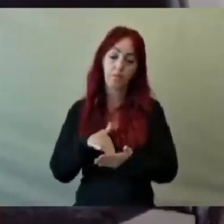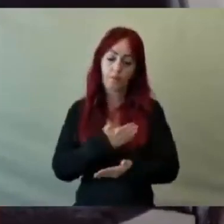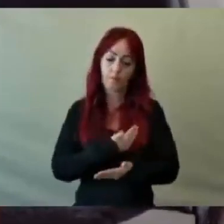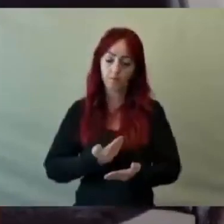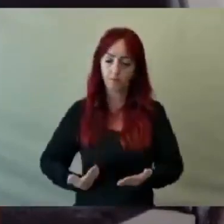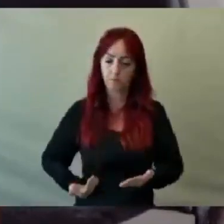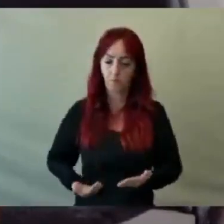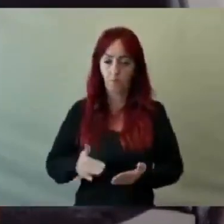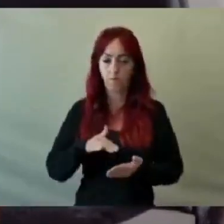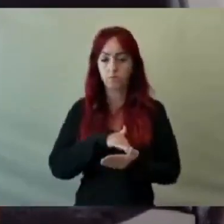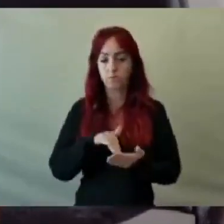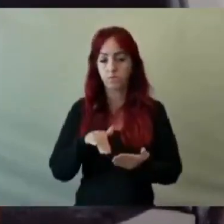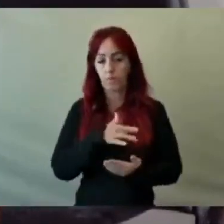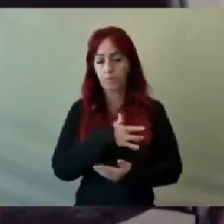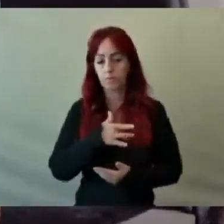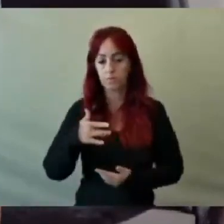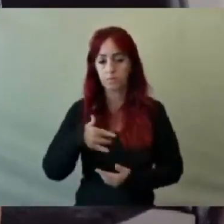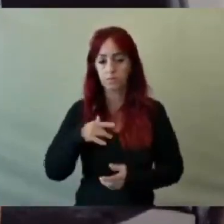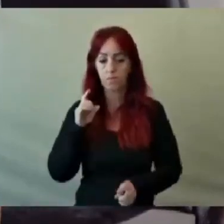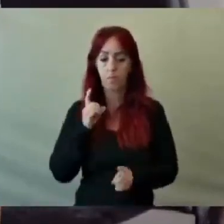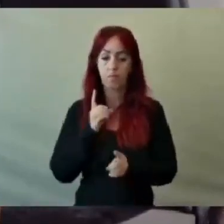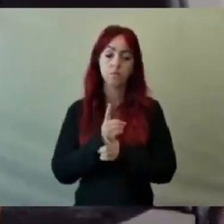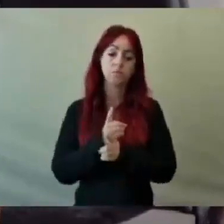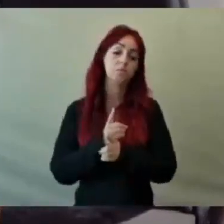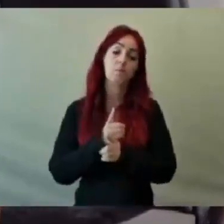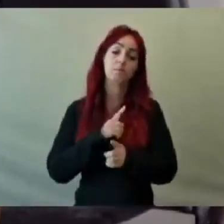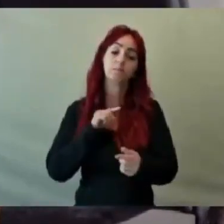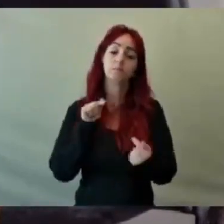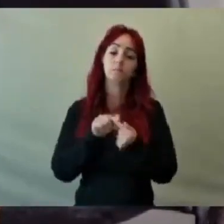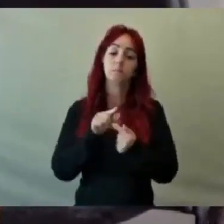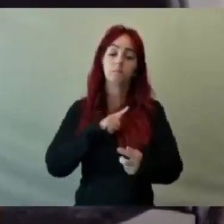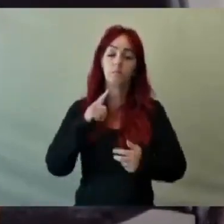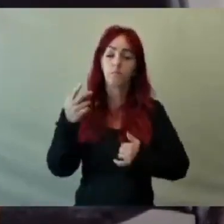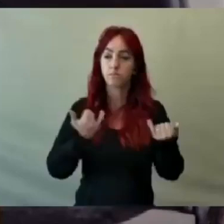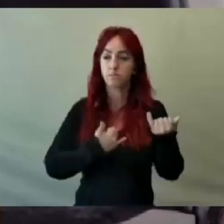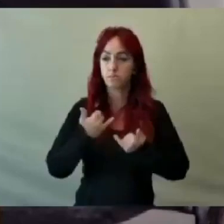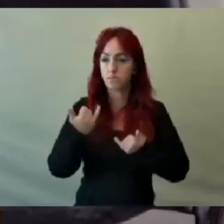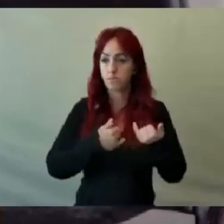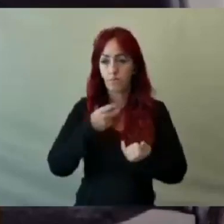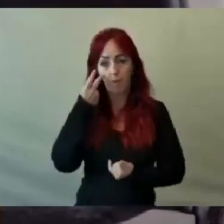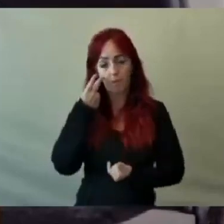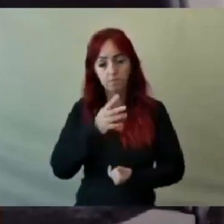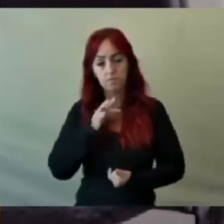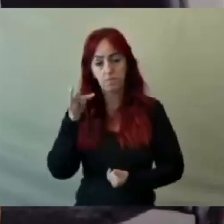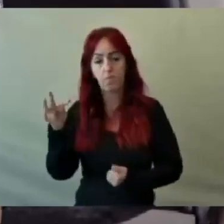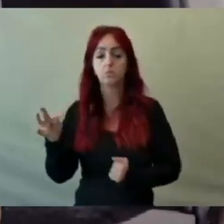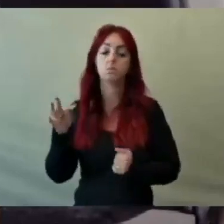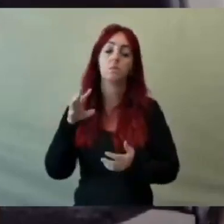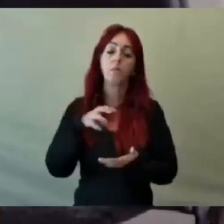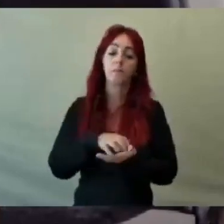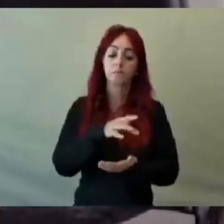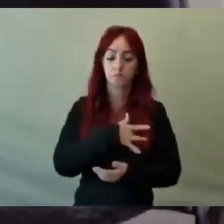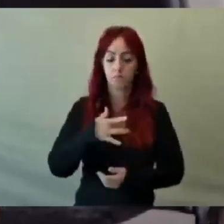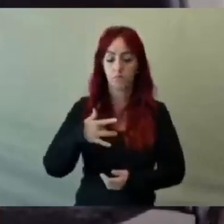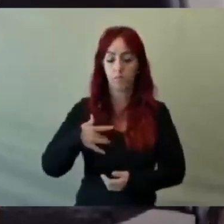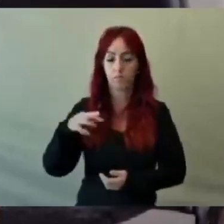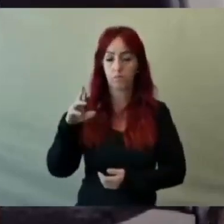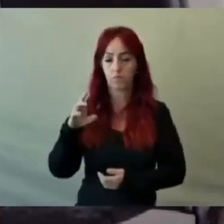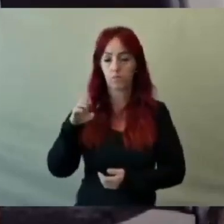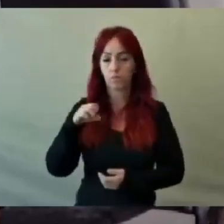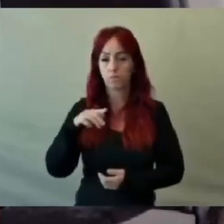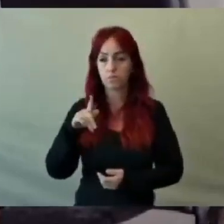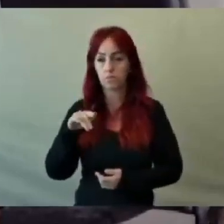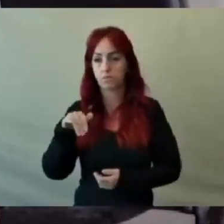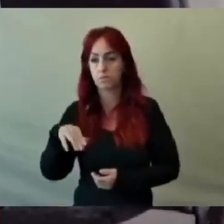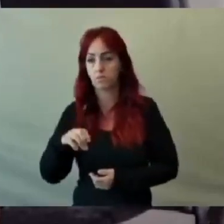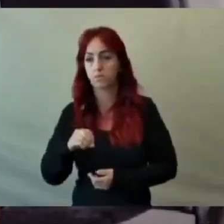a finalidade é obter informação a respeito da visita técnica ao Centro de Saúde Regina, realizada no dia 14 de maio de 2024, durante a qual